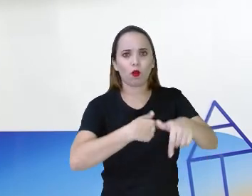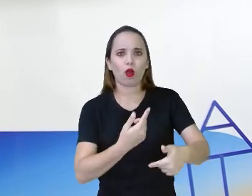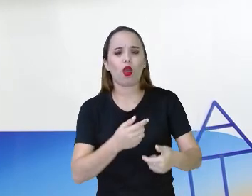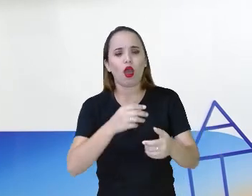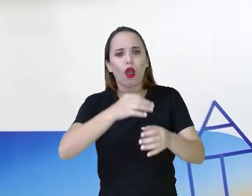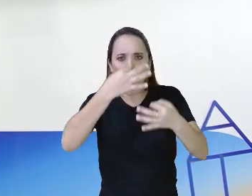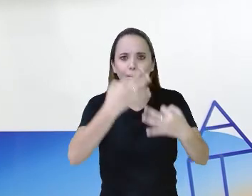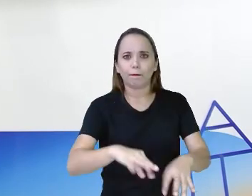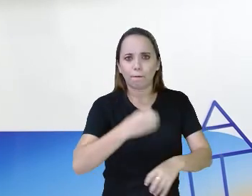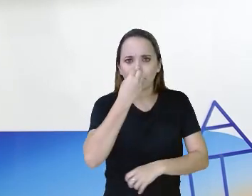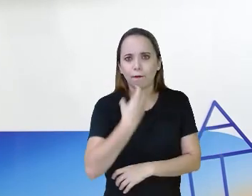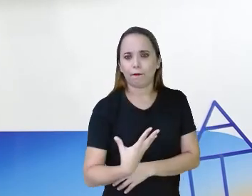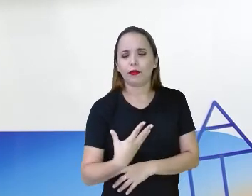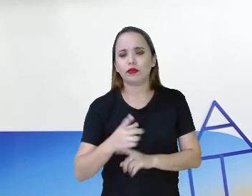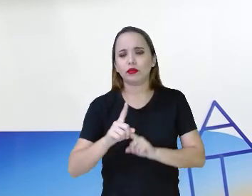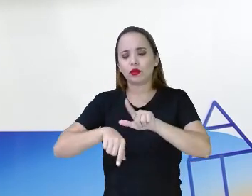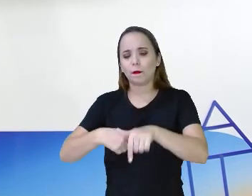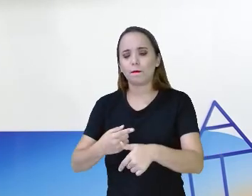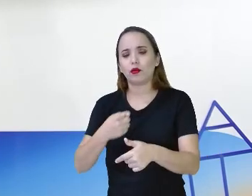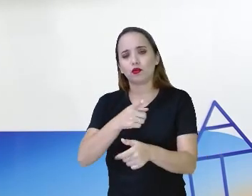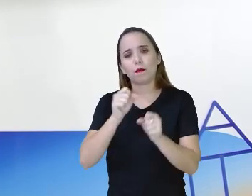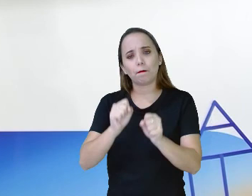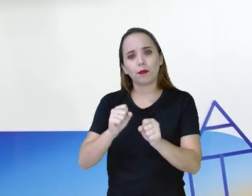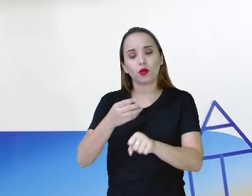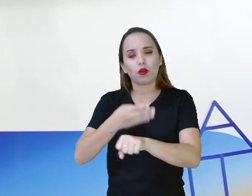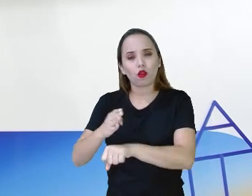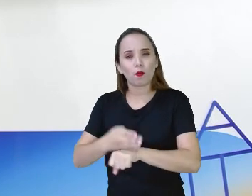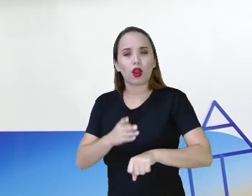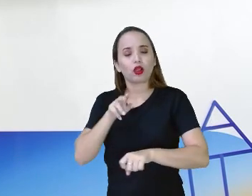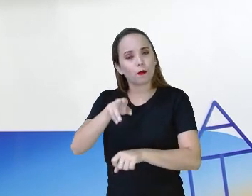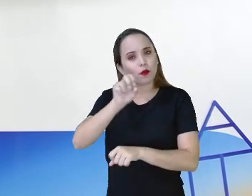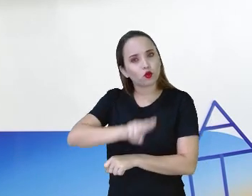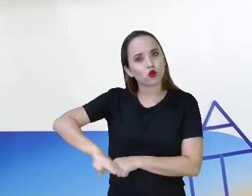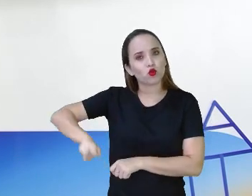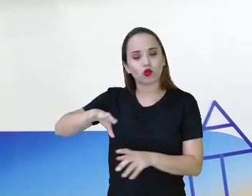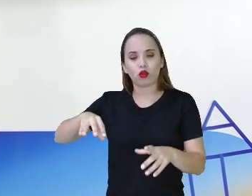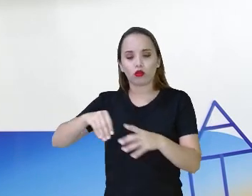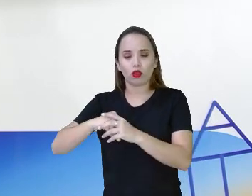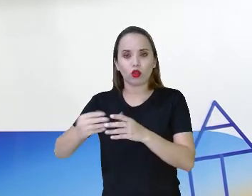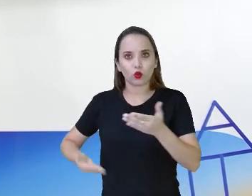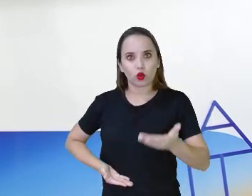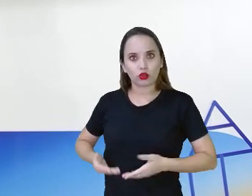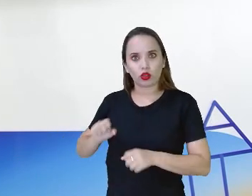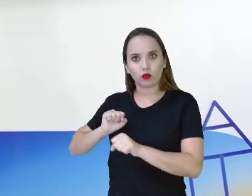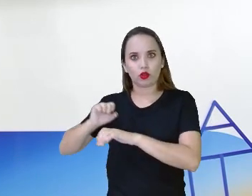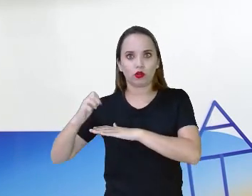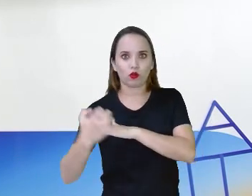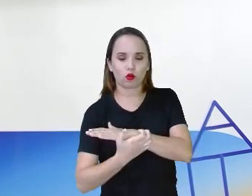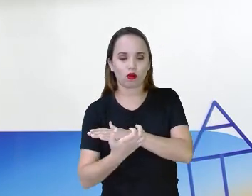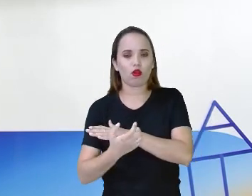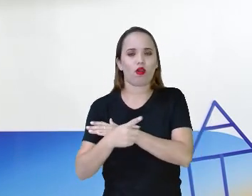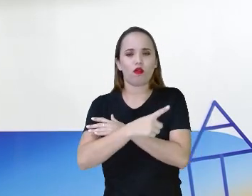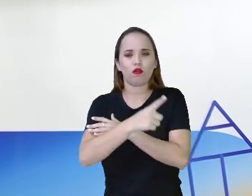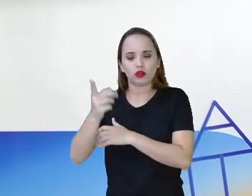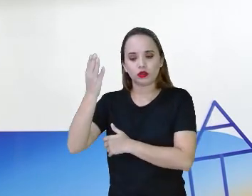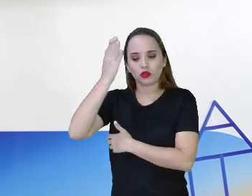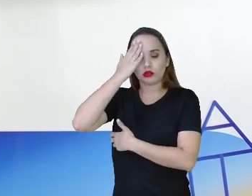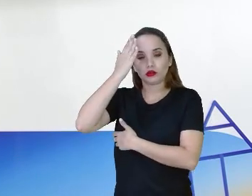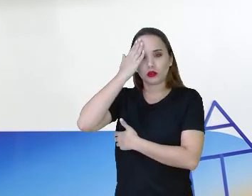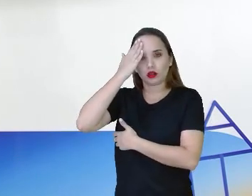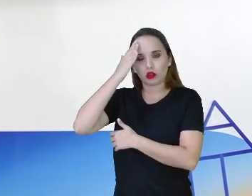atividades práticas que você, professor, pode utilizar durante o seu atendimento para identificar, não é?